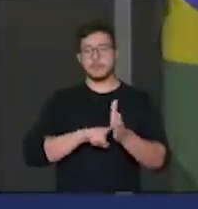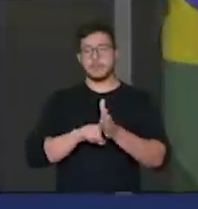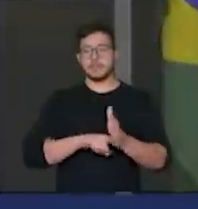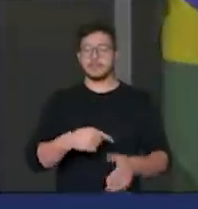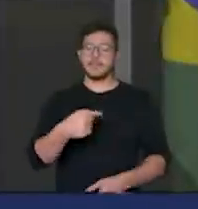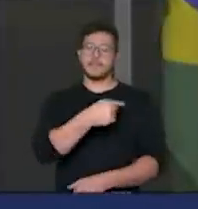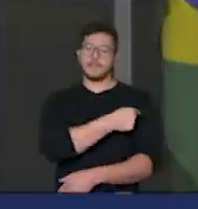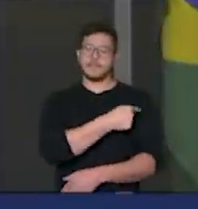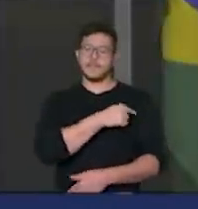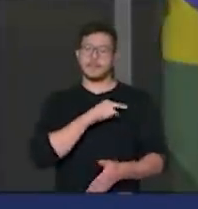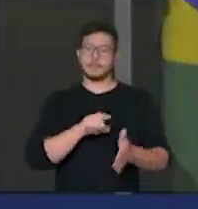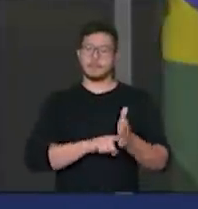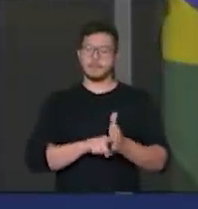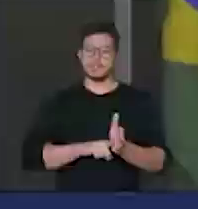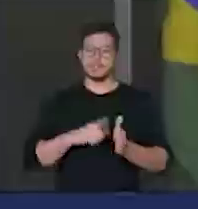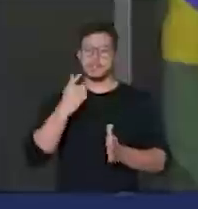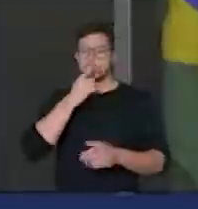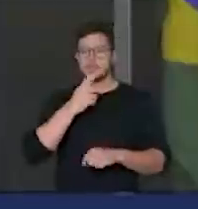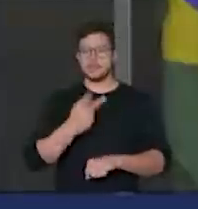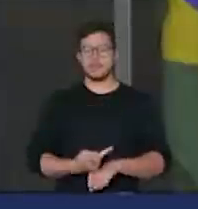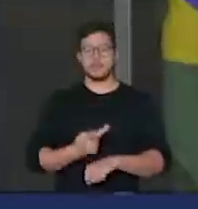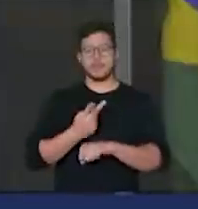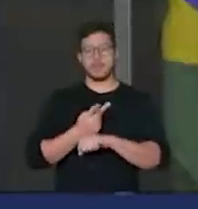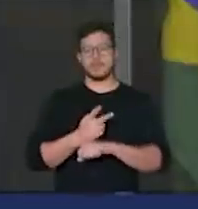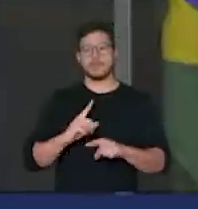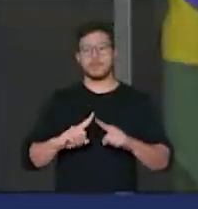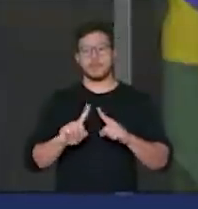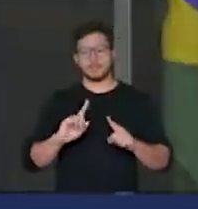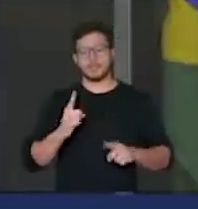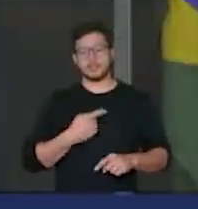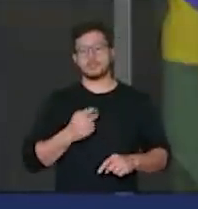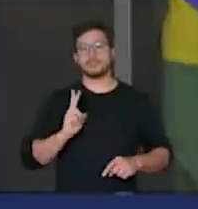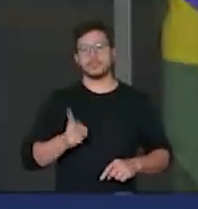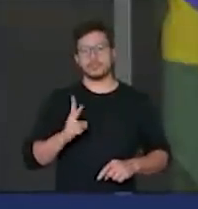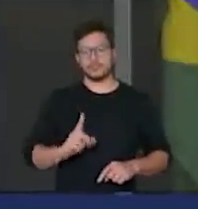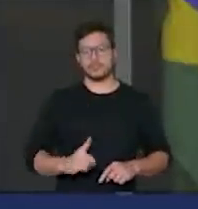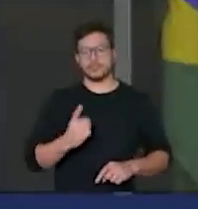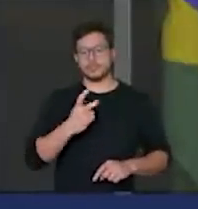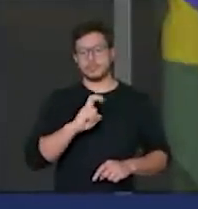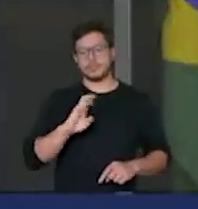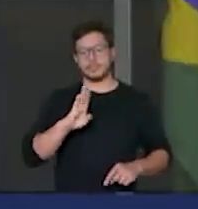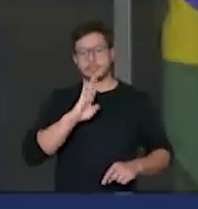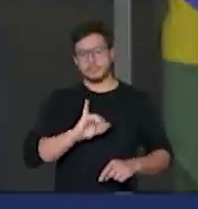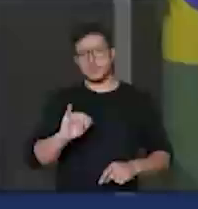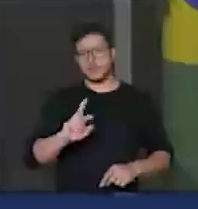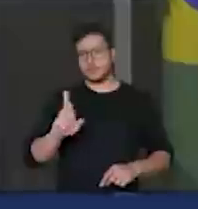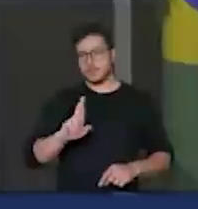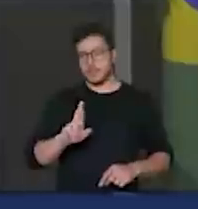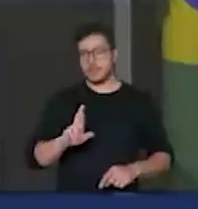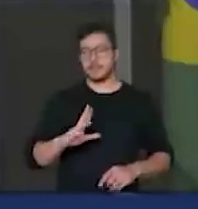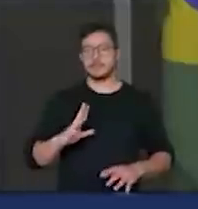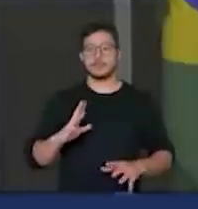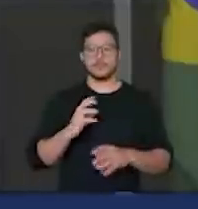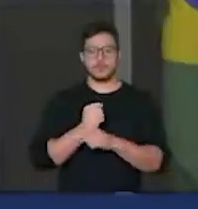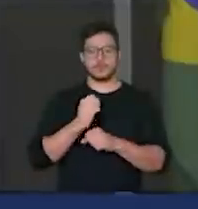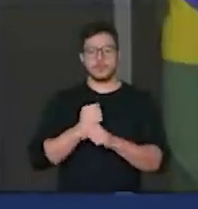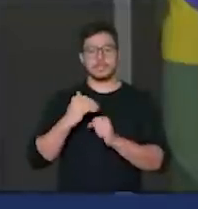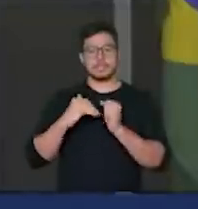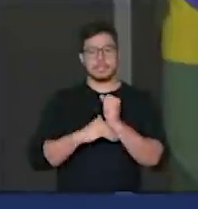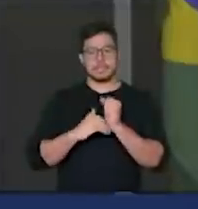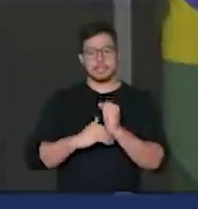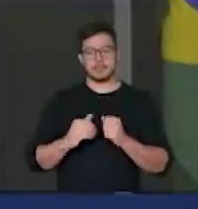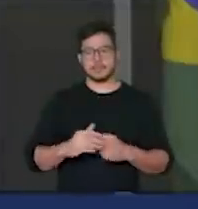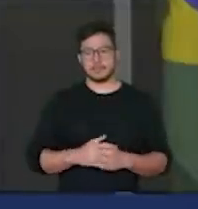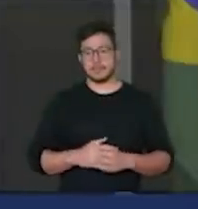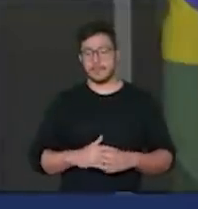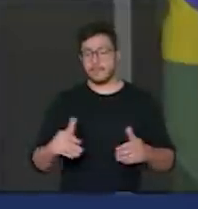que paralisar pesquisas premiadas internacionalmente e a gente mantém os 15 bilhões de reais de orçamento secreto. A fome atingindo